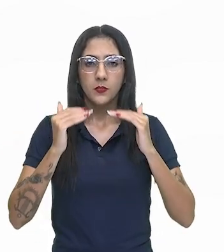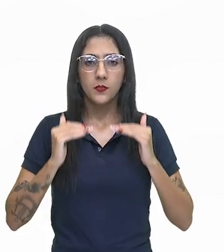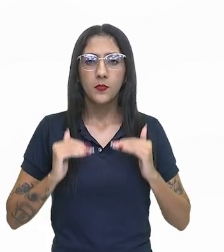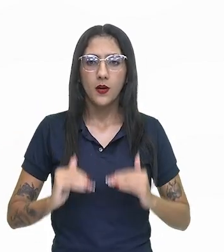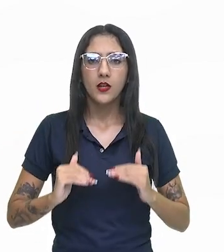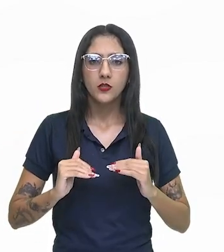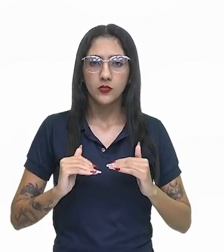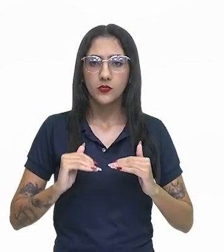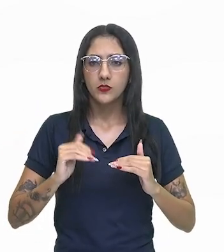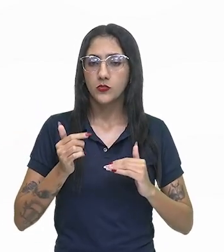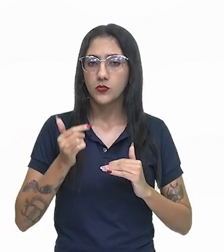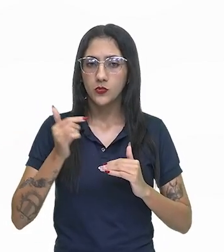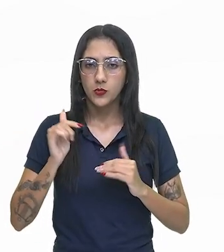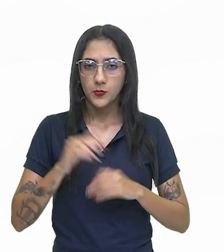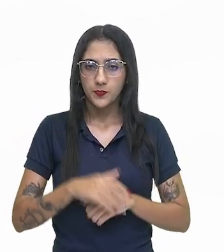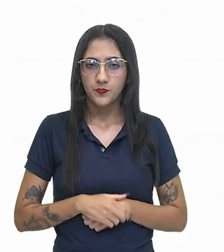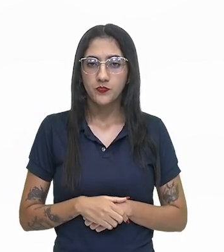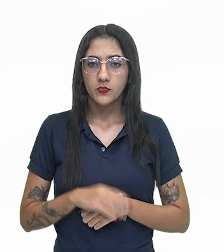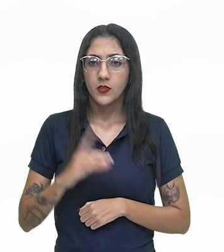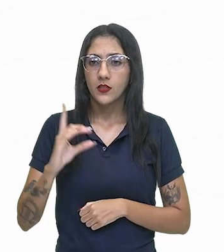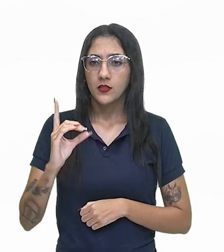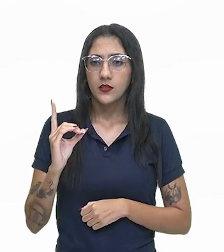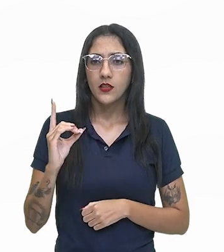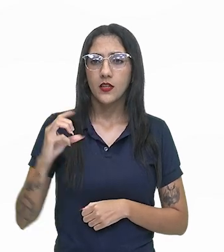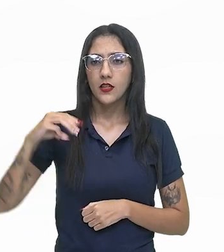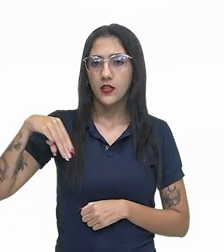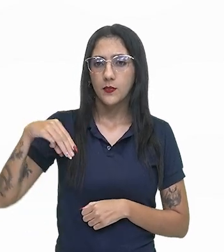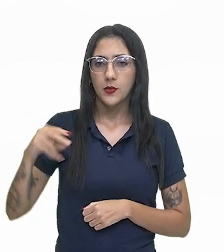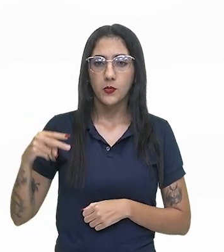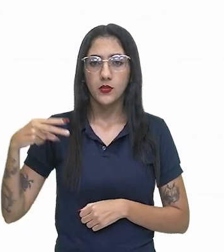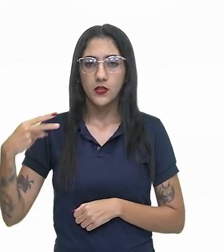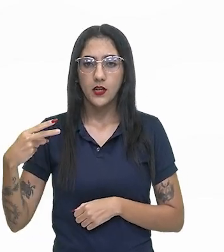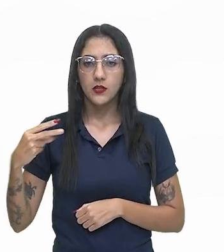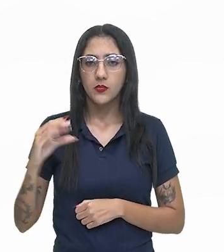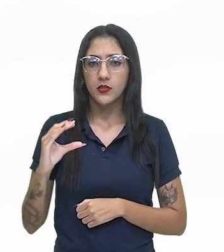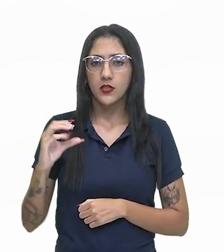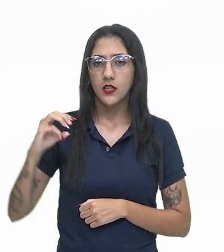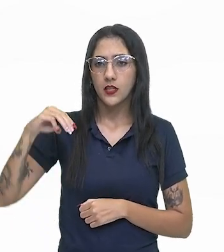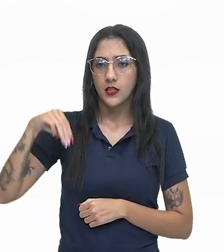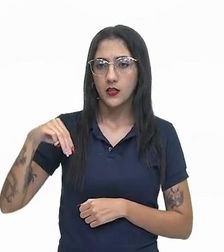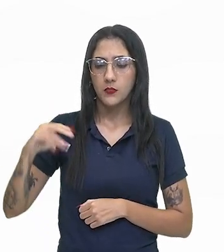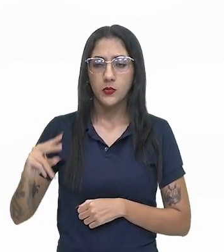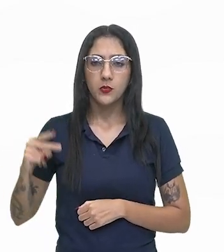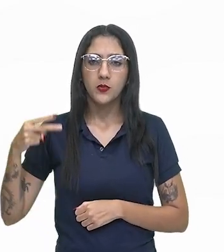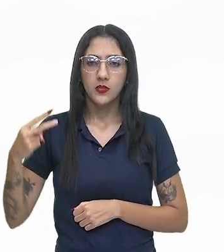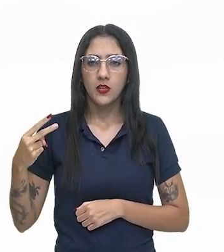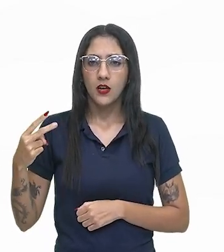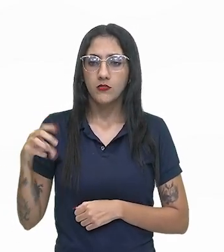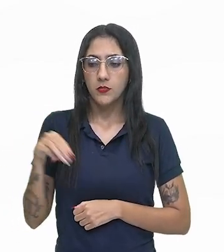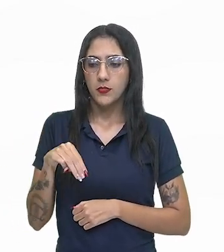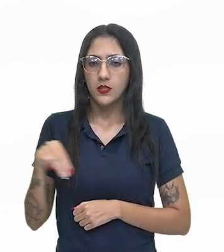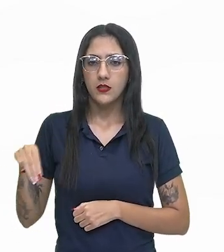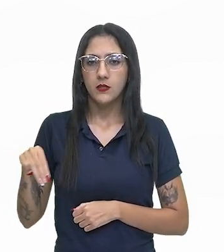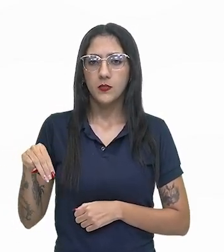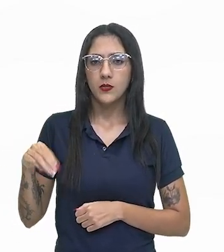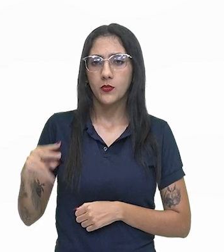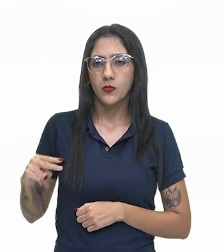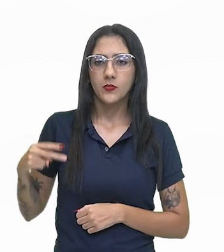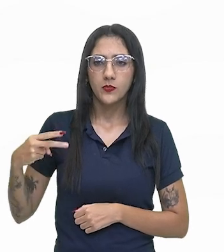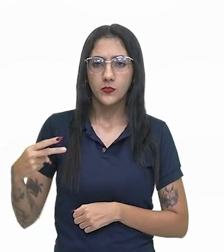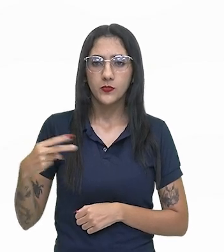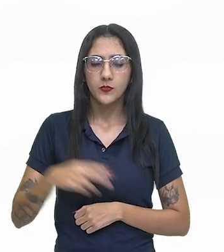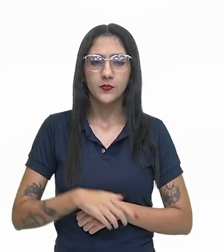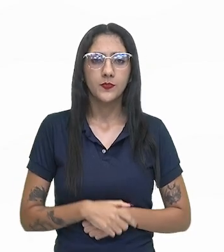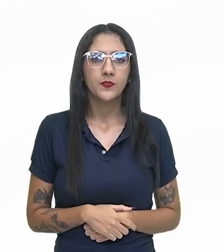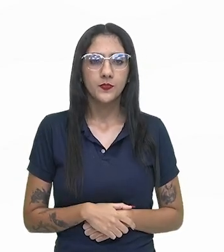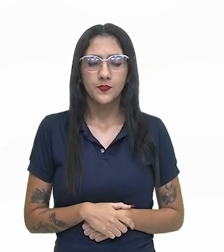os submúltiplos, decímetro quadrado, centímetro quadrado e milímetro quadrado, tá? E é claro, né, que nós temos